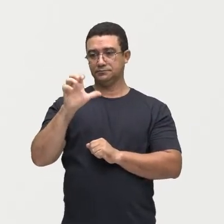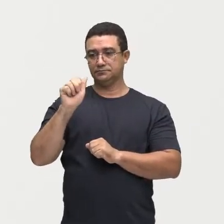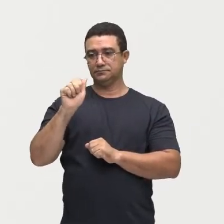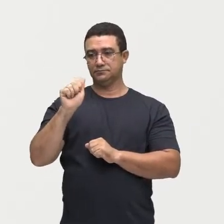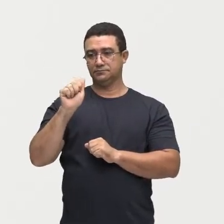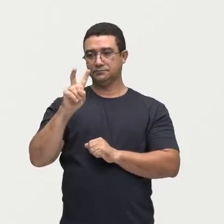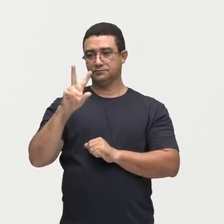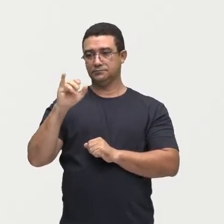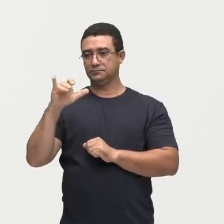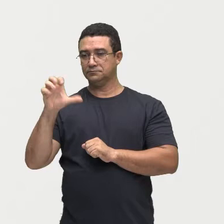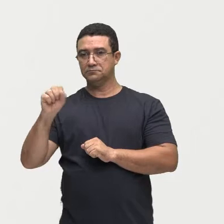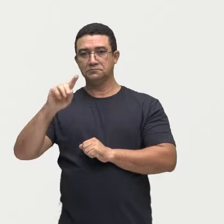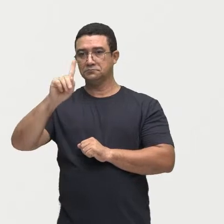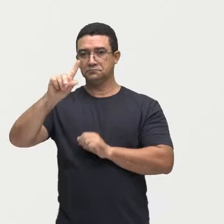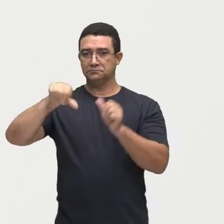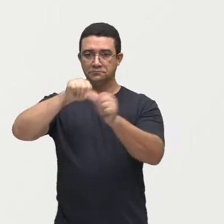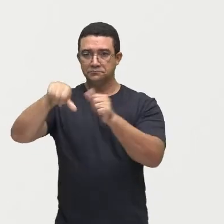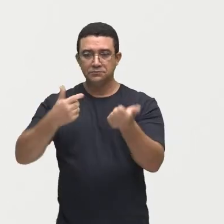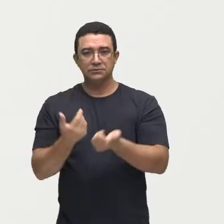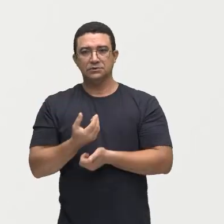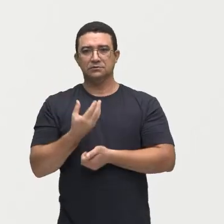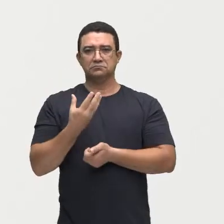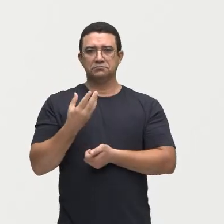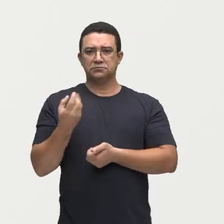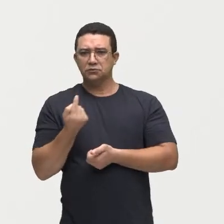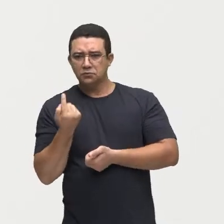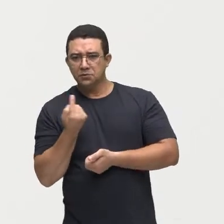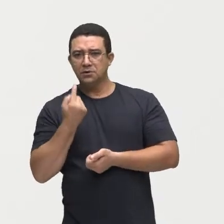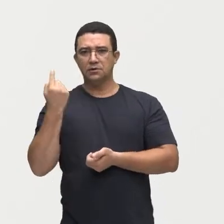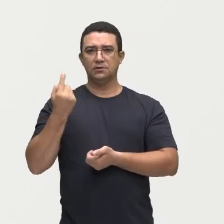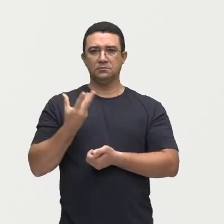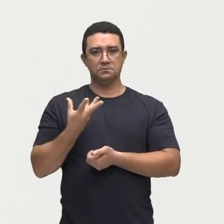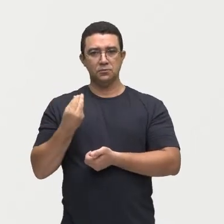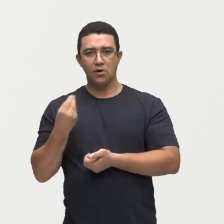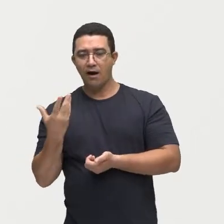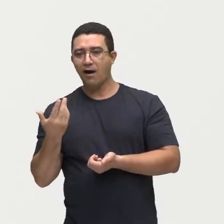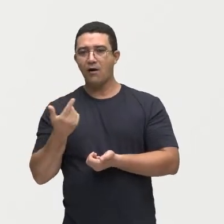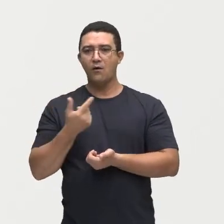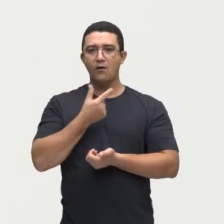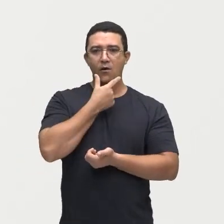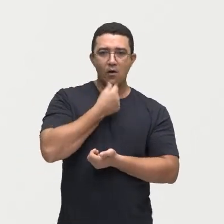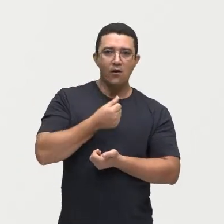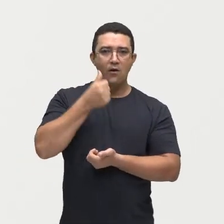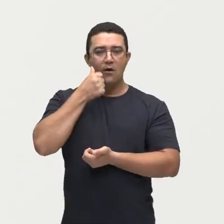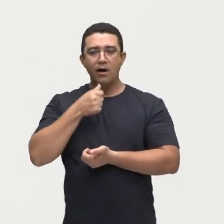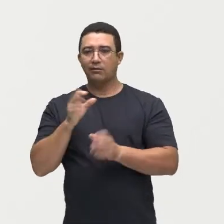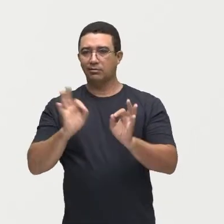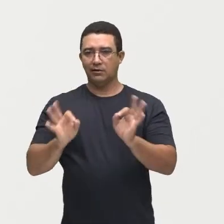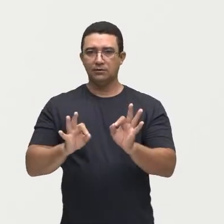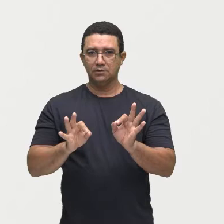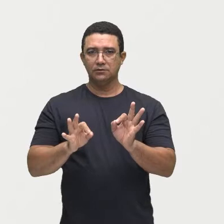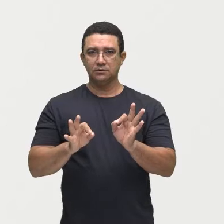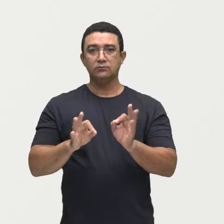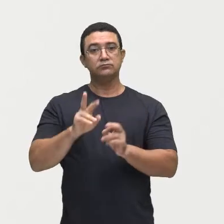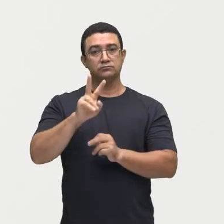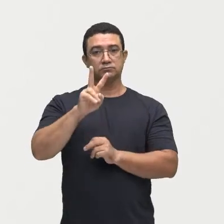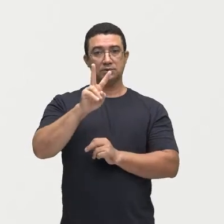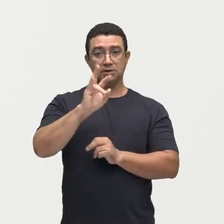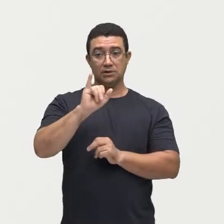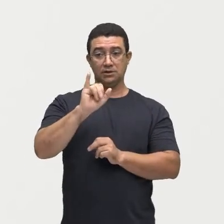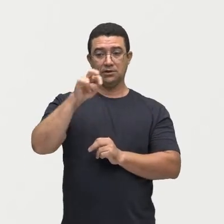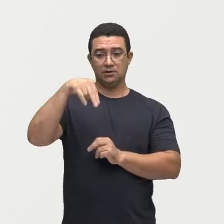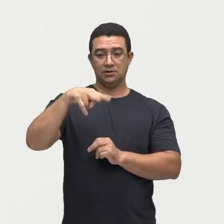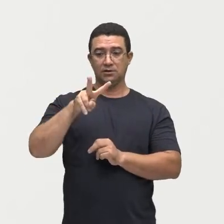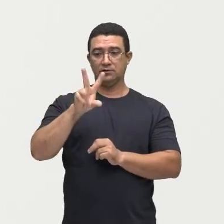vai para o singular, plural, nem masculino, nem feminino, é uma posição só, ele não